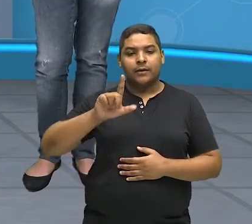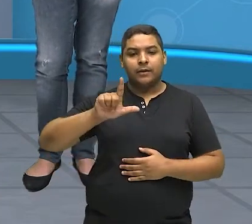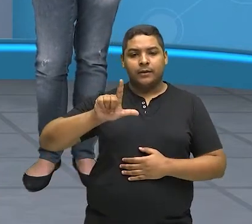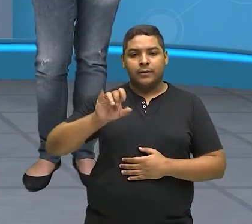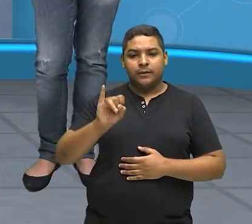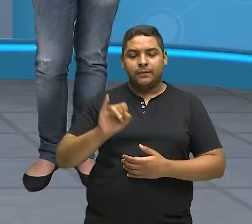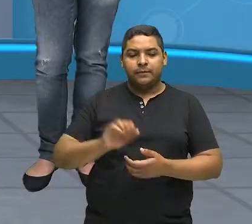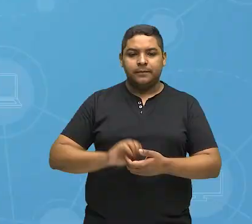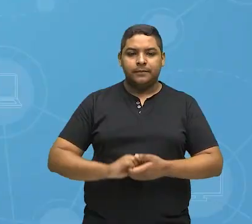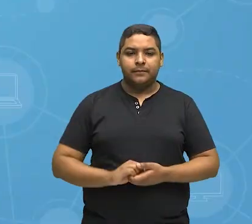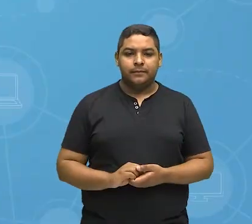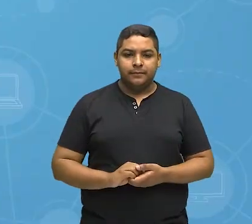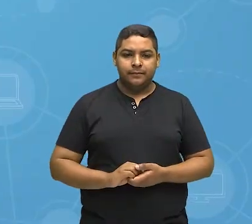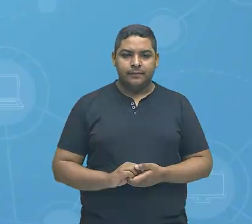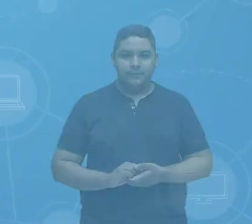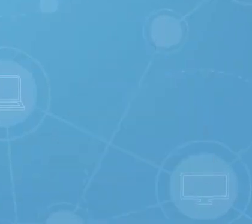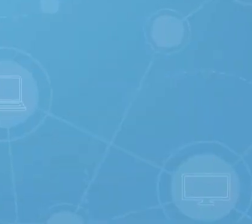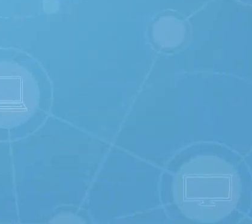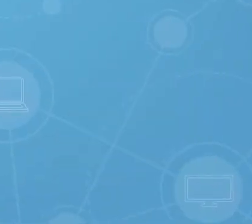atividade.